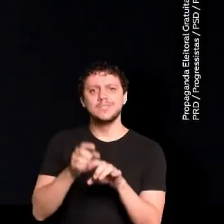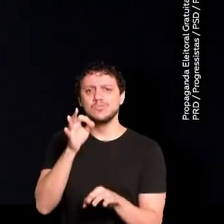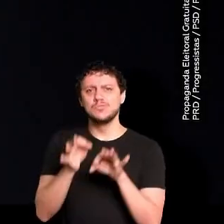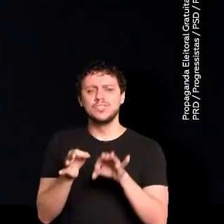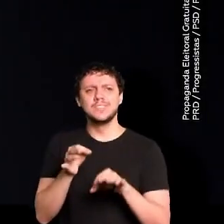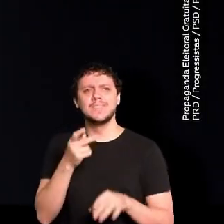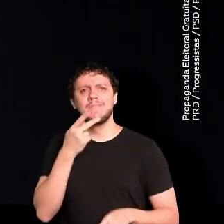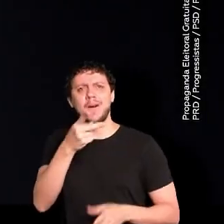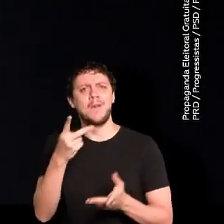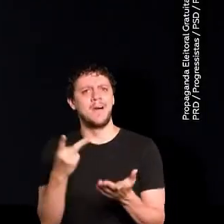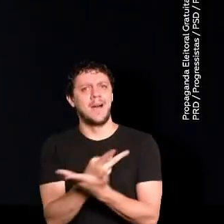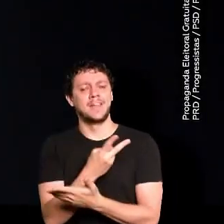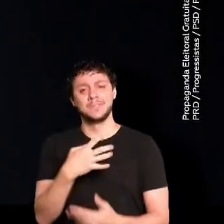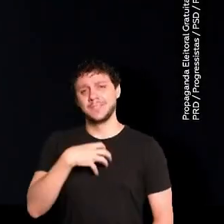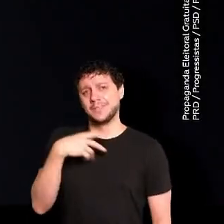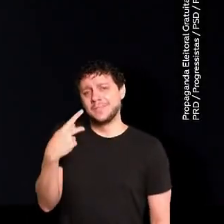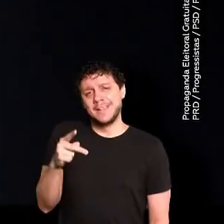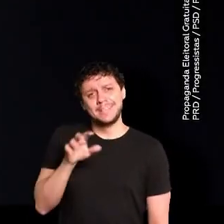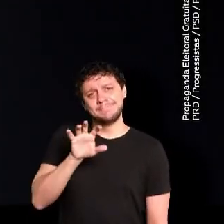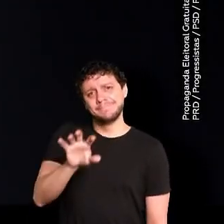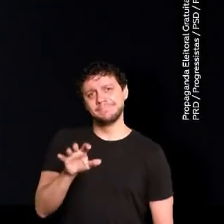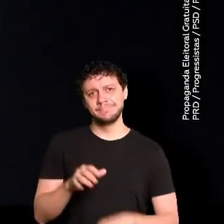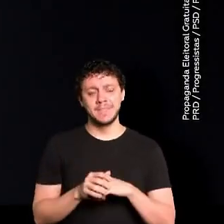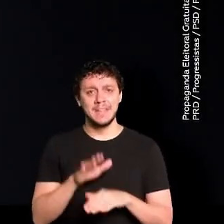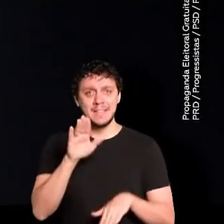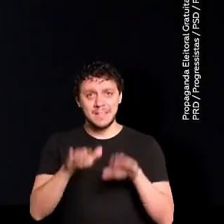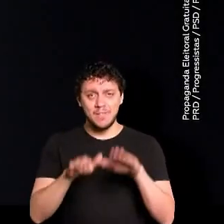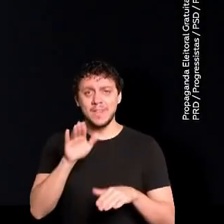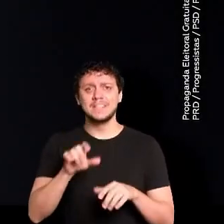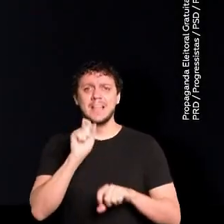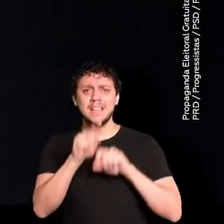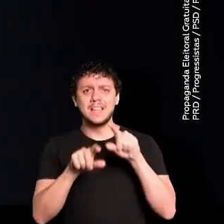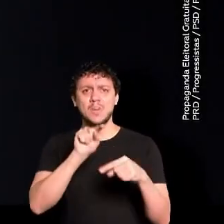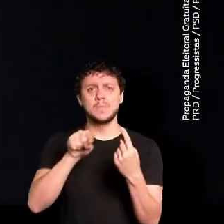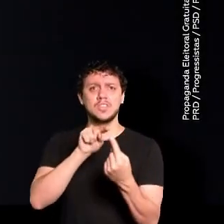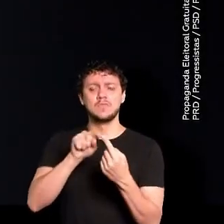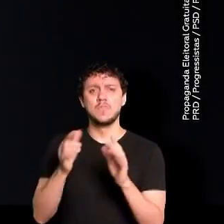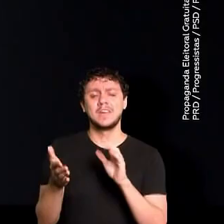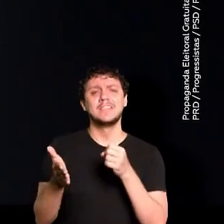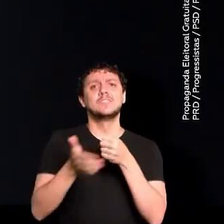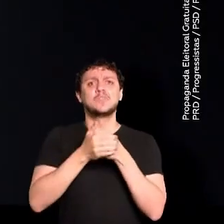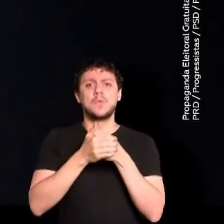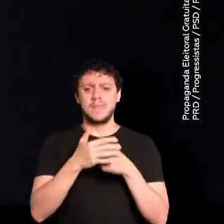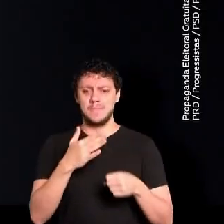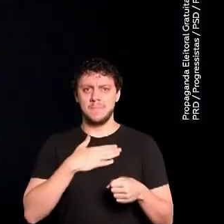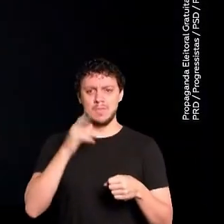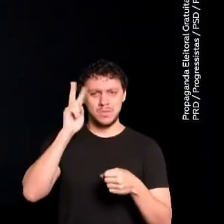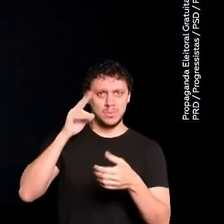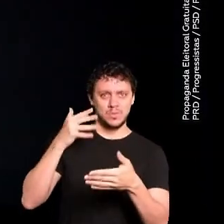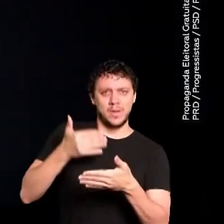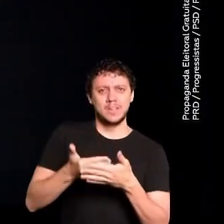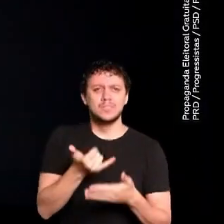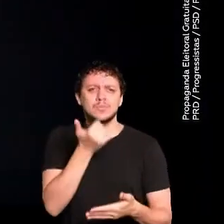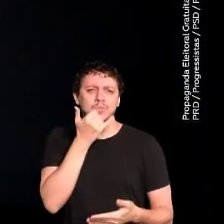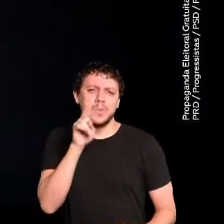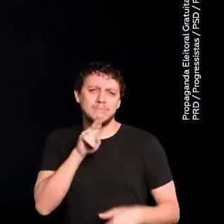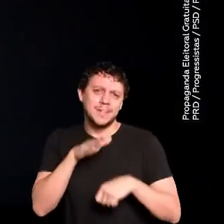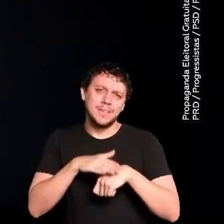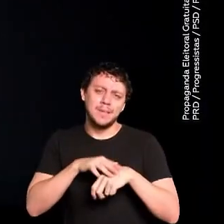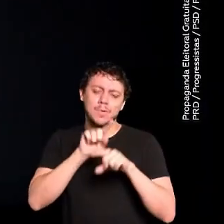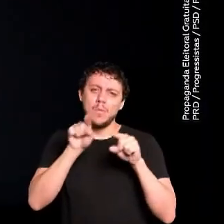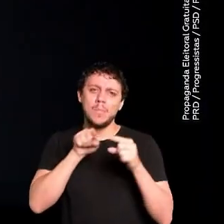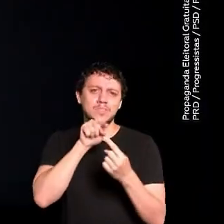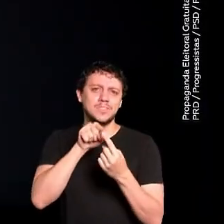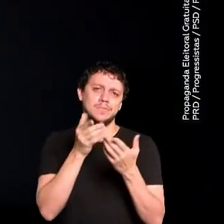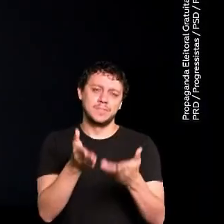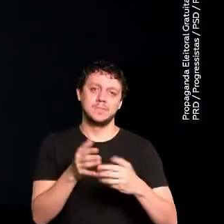isso. Mas é o jeito dele. Boulos é assim. Talvez ele ataque para tentar esconder o seu próprio histórico. Me desculpa ter que usar esse tempo